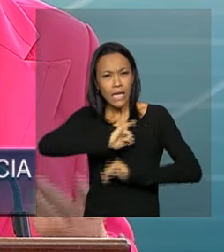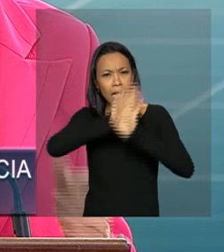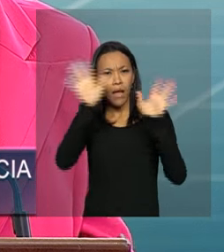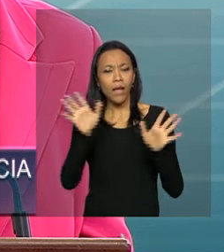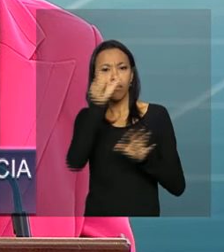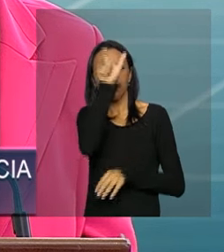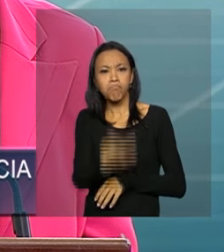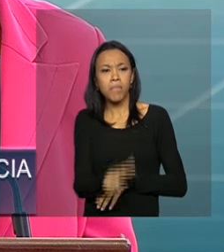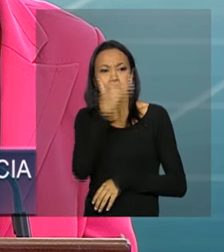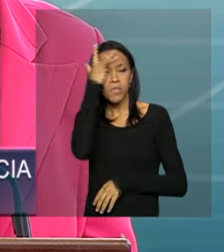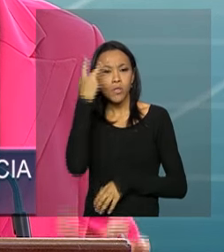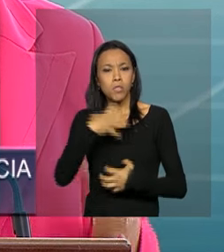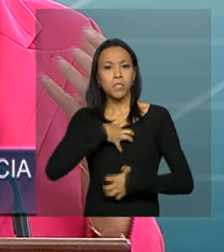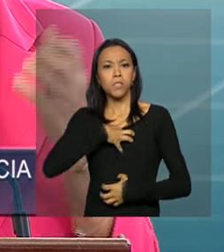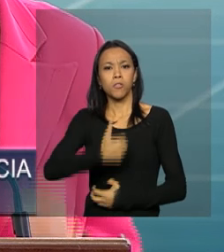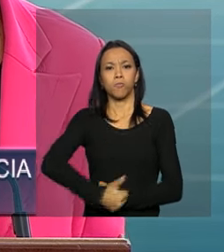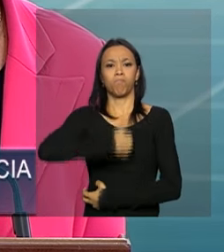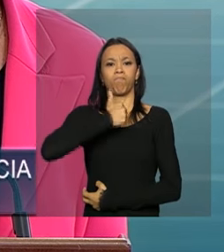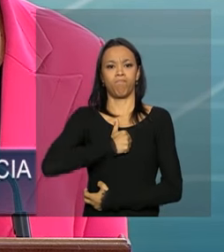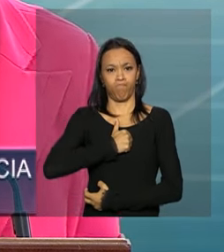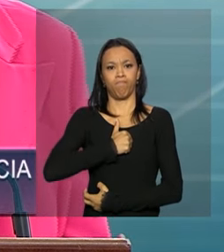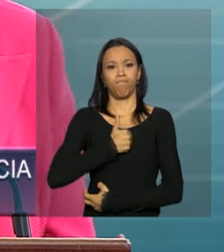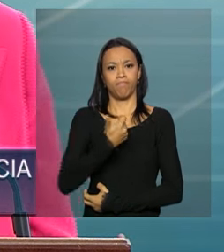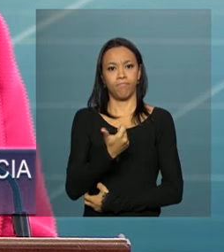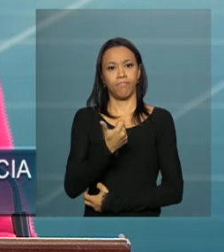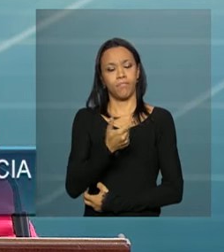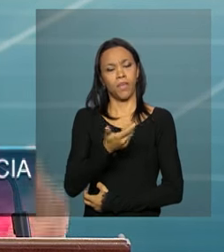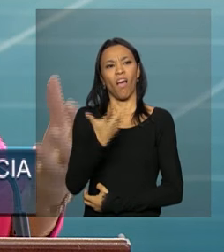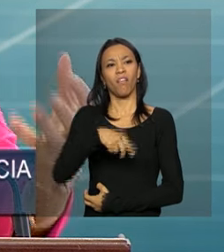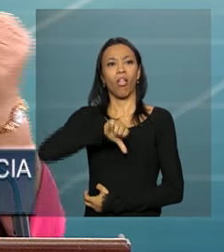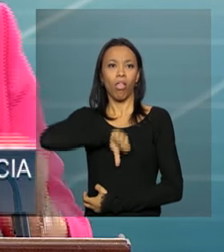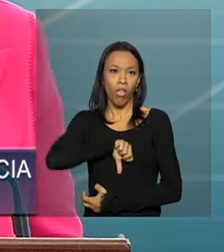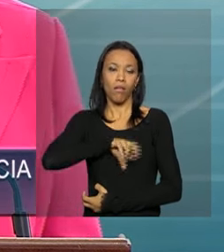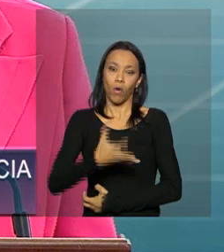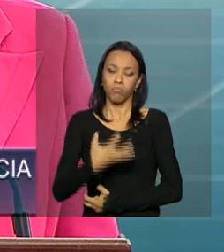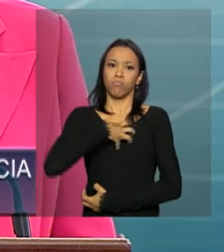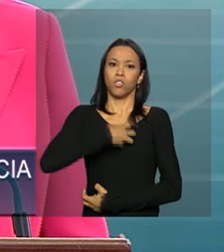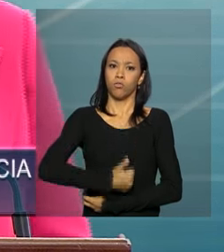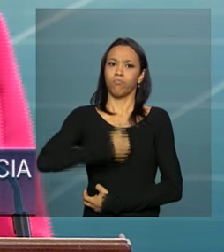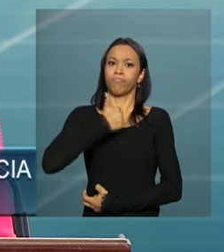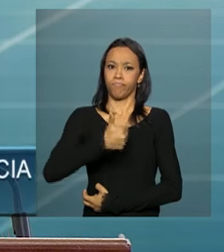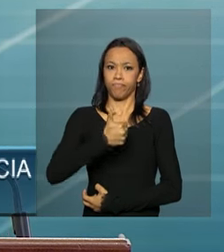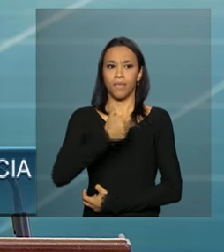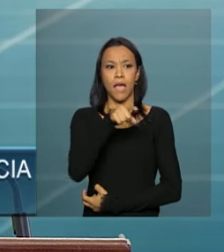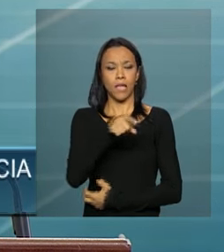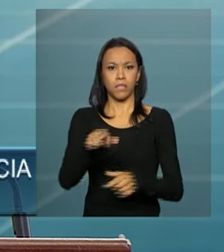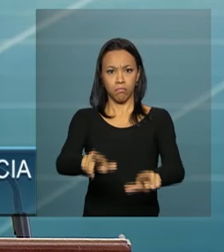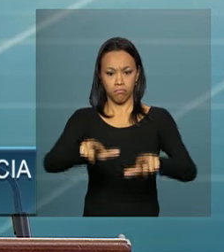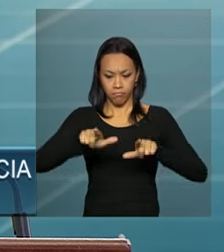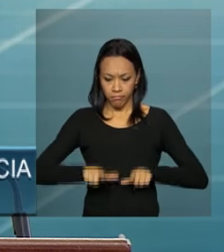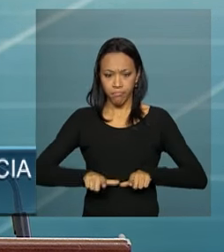da autoestima das pessoas, da forma como elas tomaram nas suas mãos